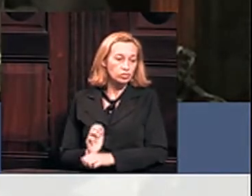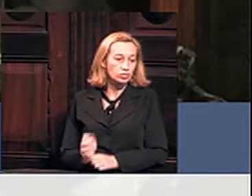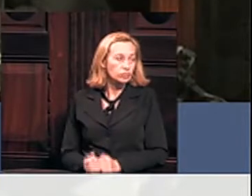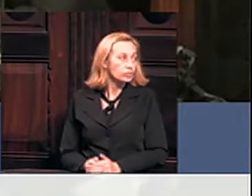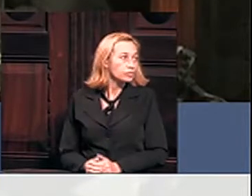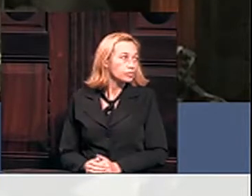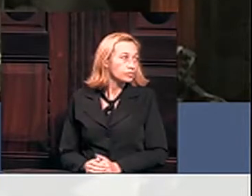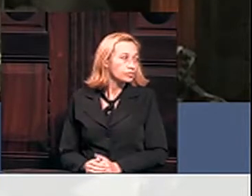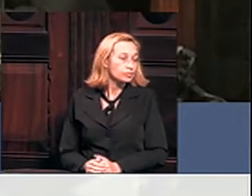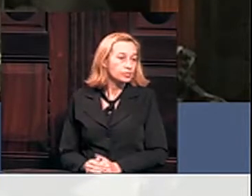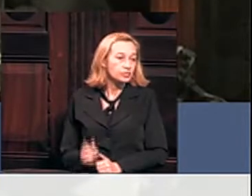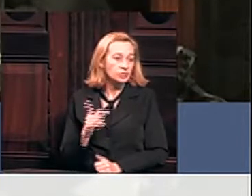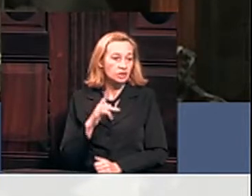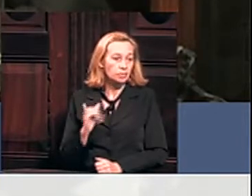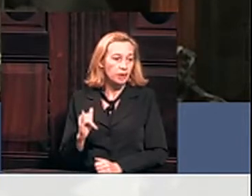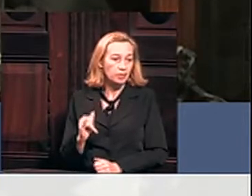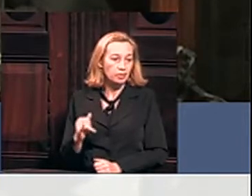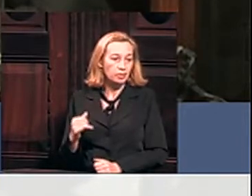De pai para filho.